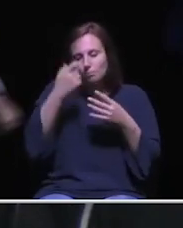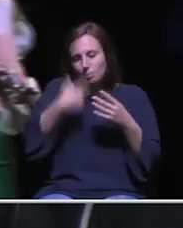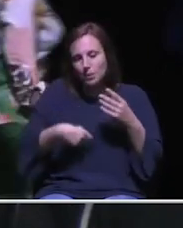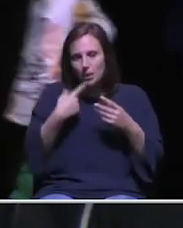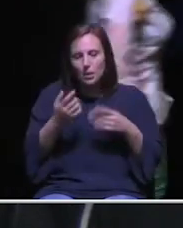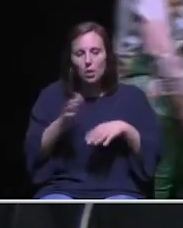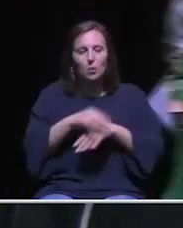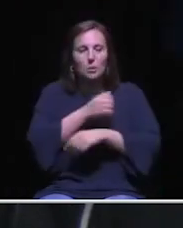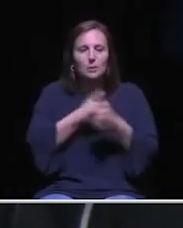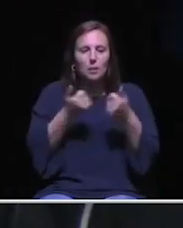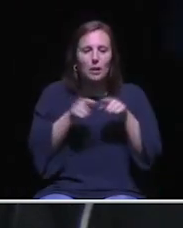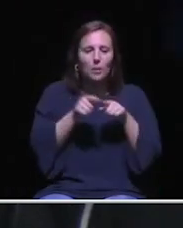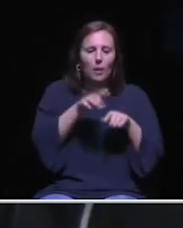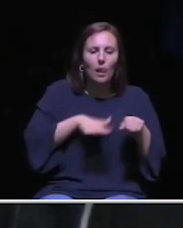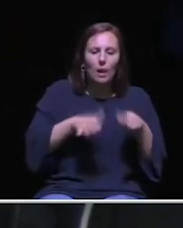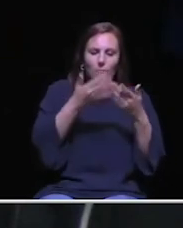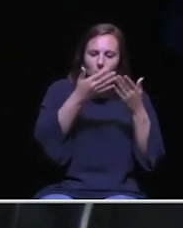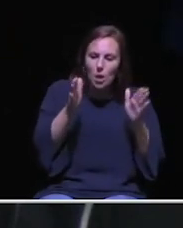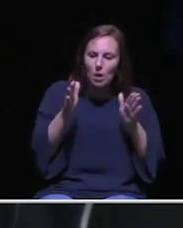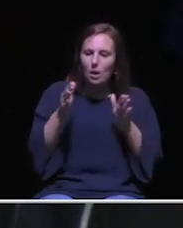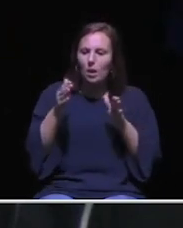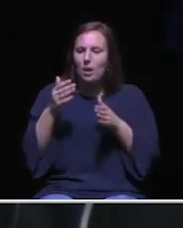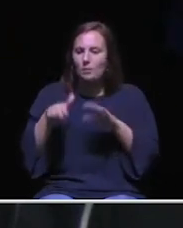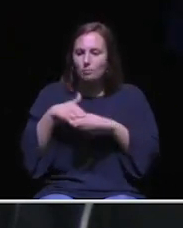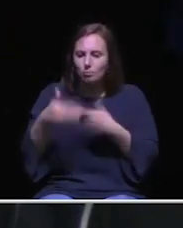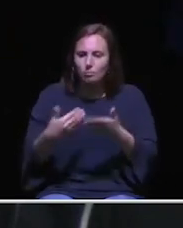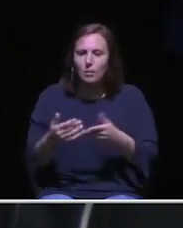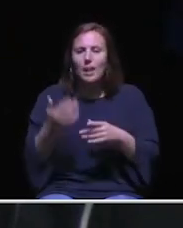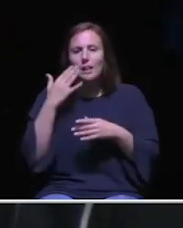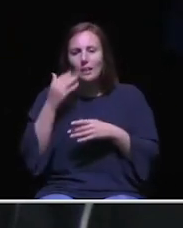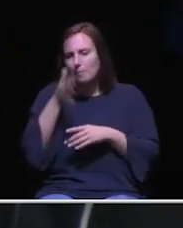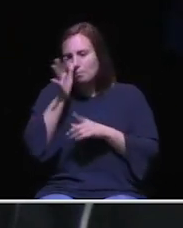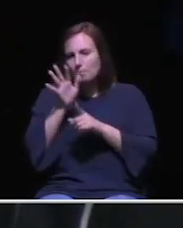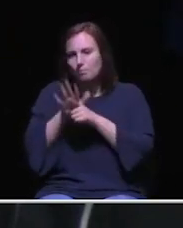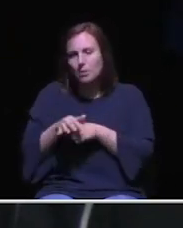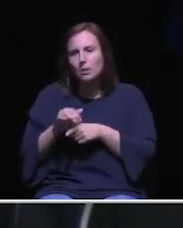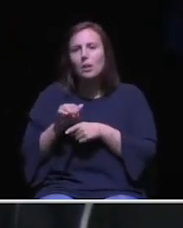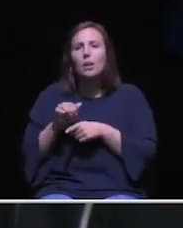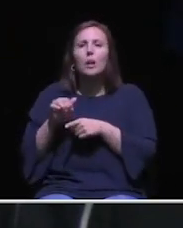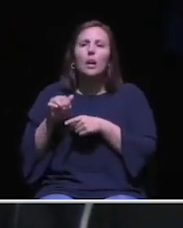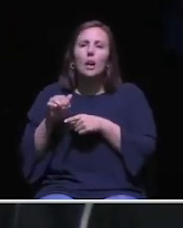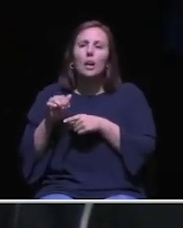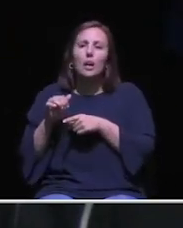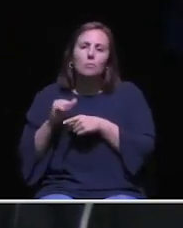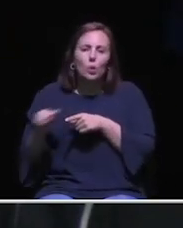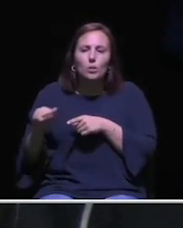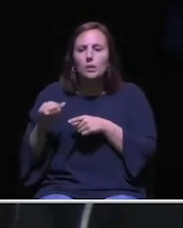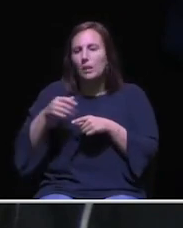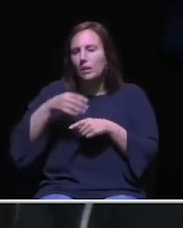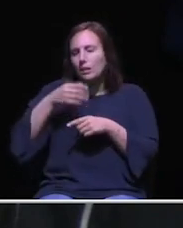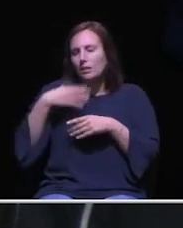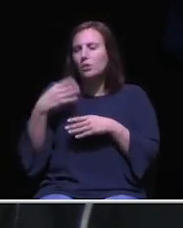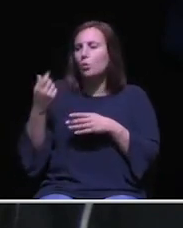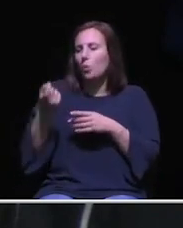cosmopolita e aberta, tem de se afirmar como cidade antidiscriminação e antirracista, assumindo o seu passado, contando toda a sua história